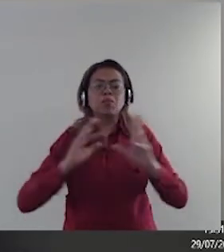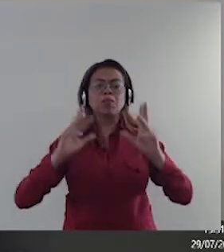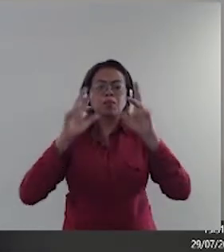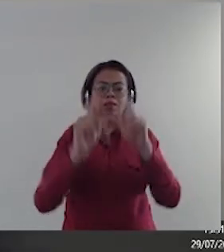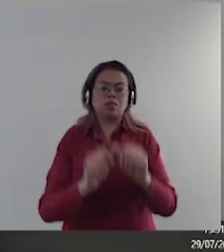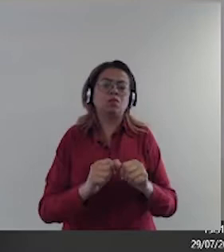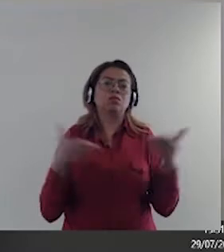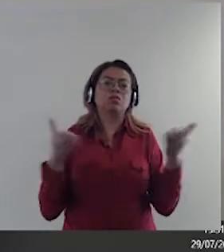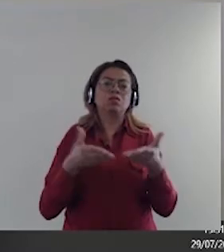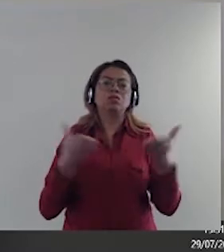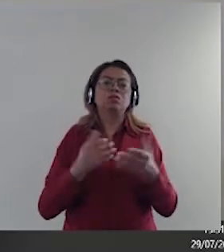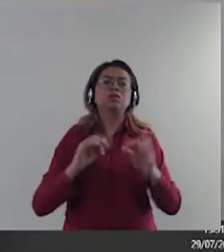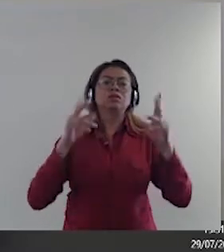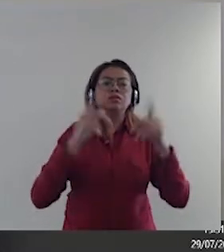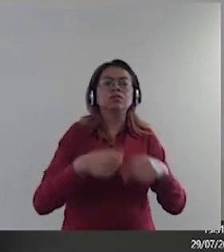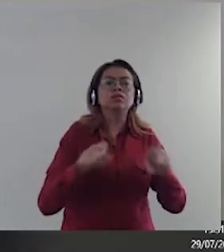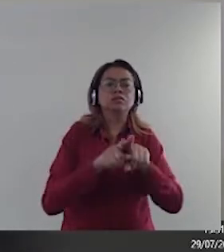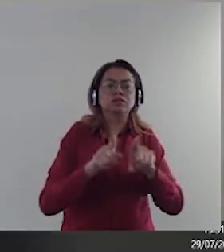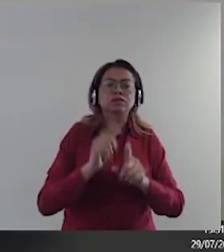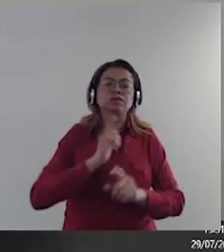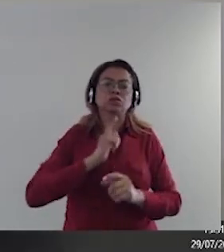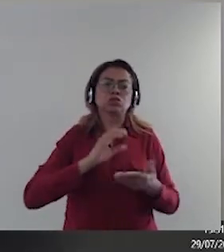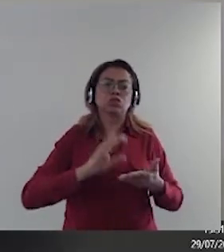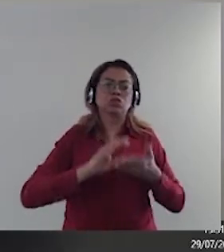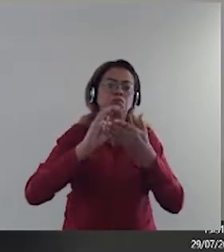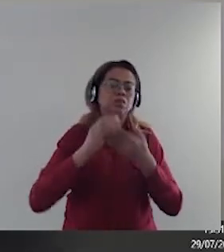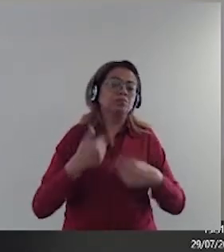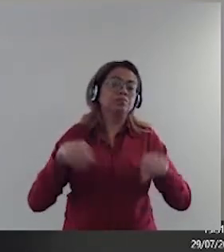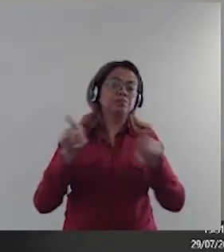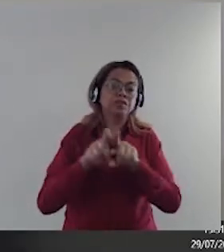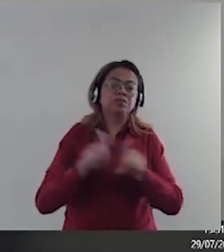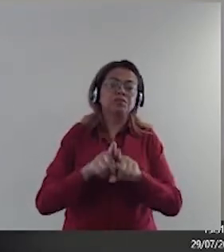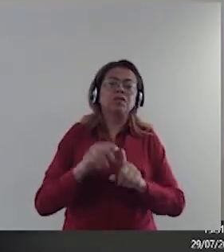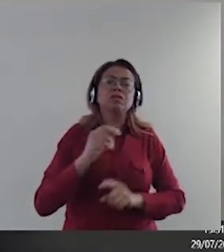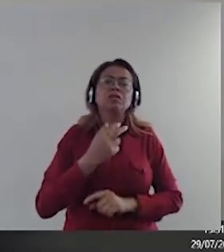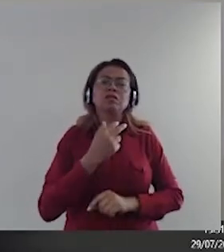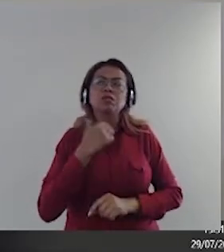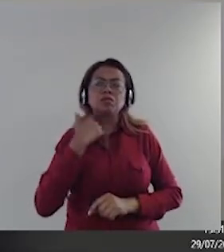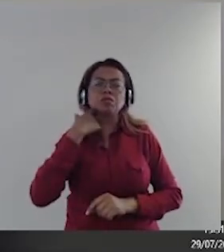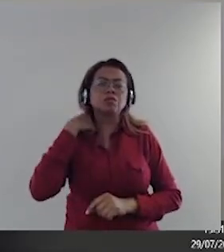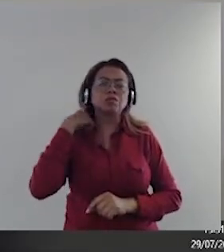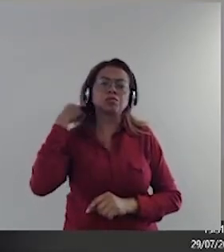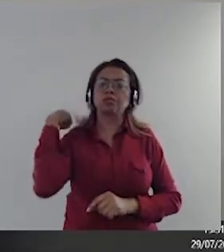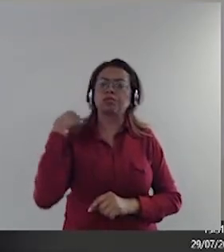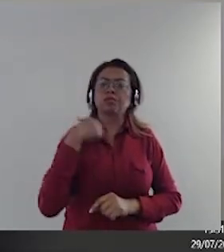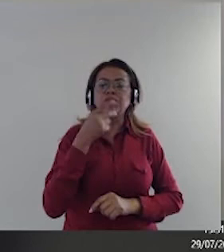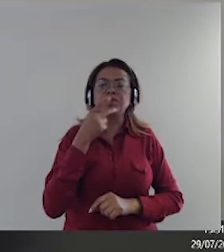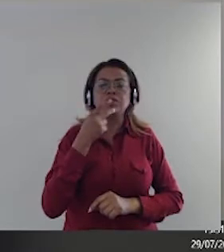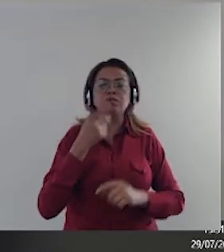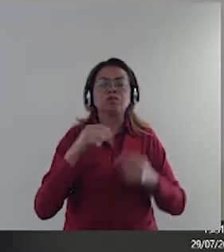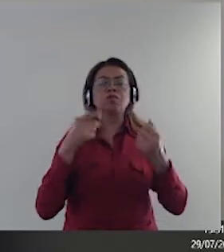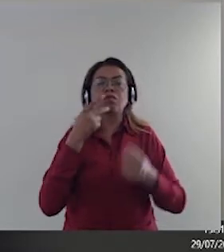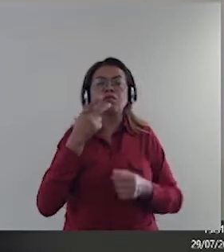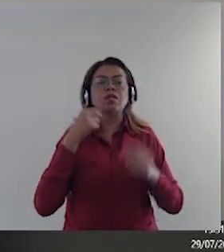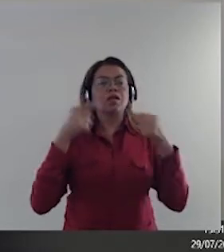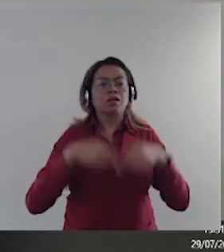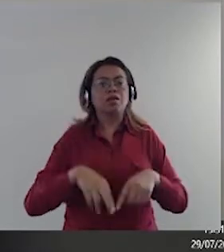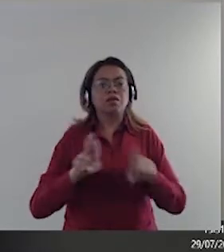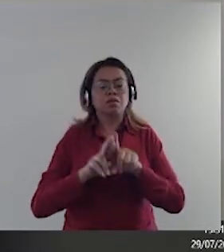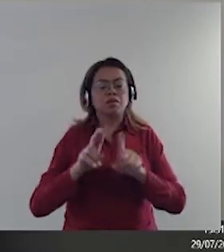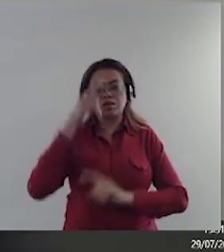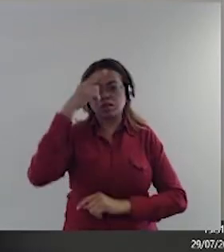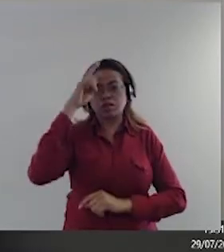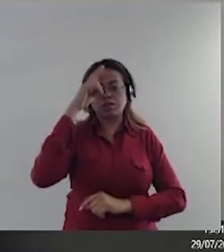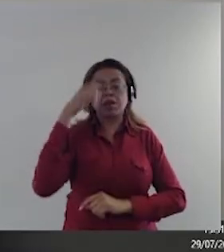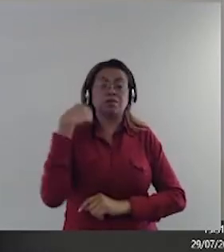a comissão, a todos e a todas que compõem a comissão. Também não posso deixar aqui de fazer uma referência especial